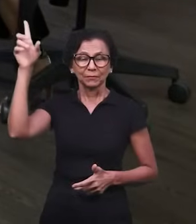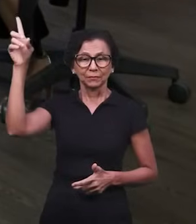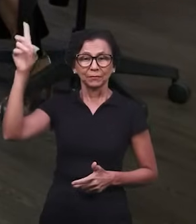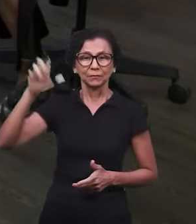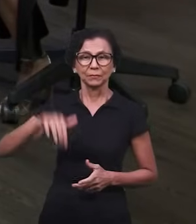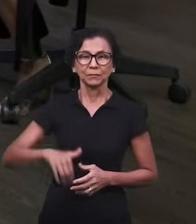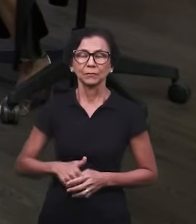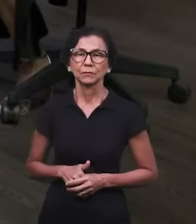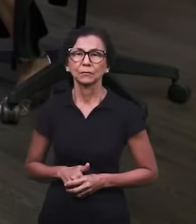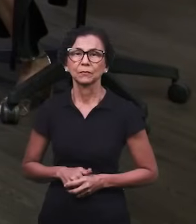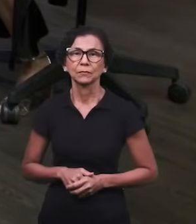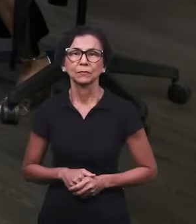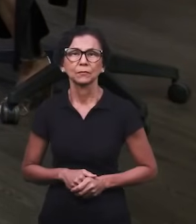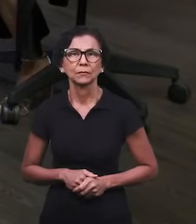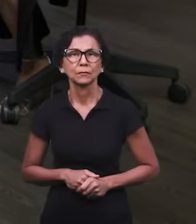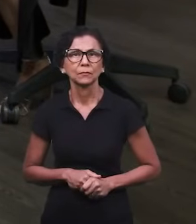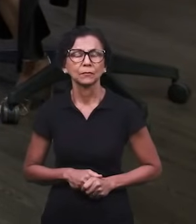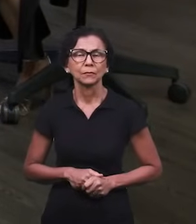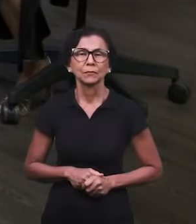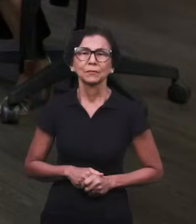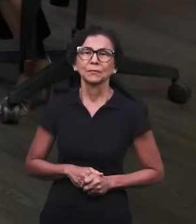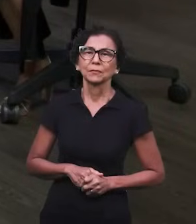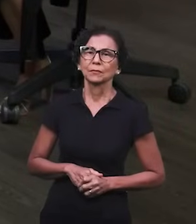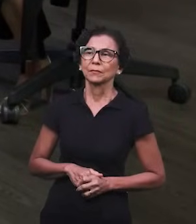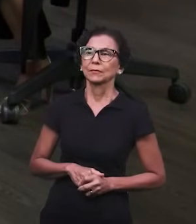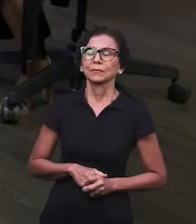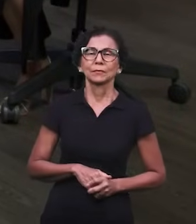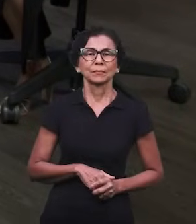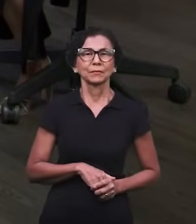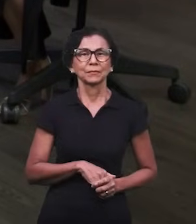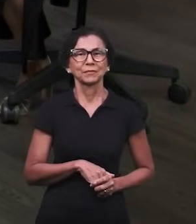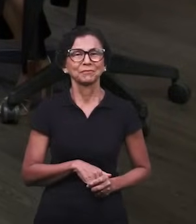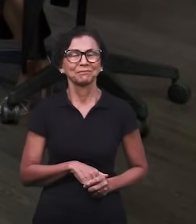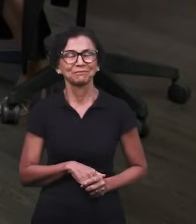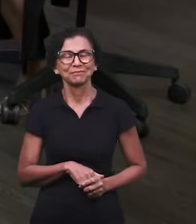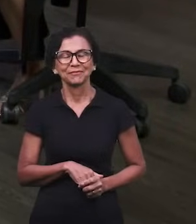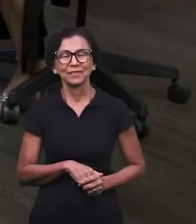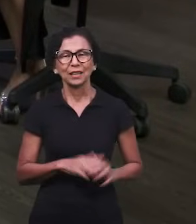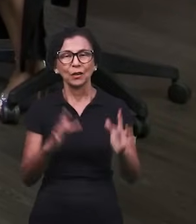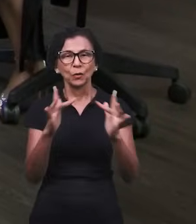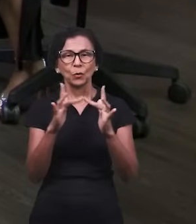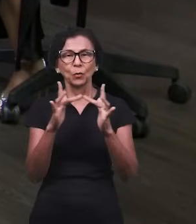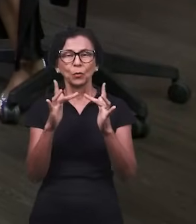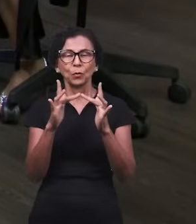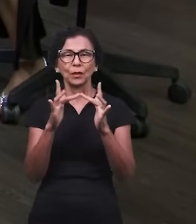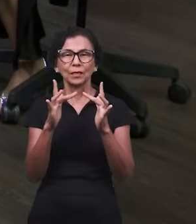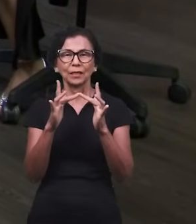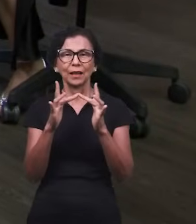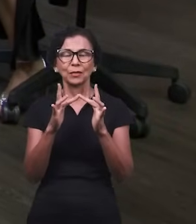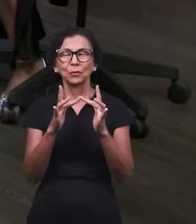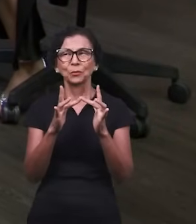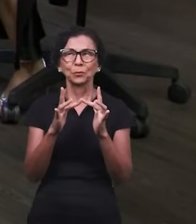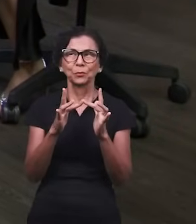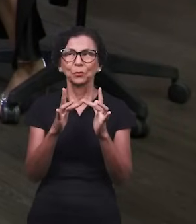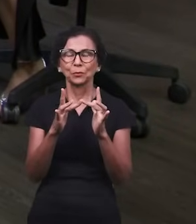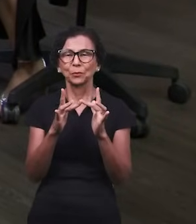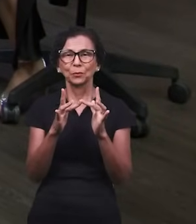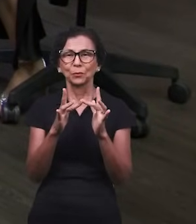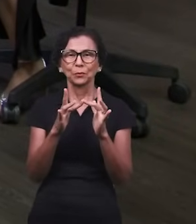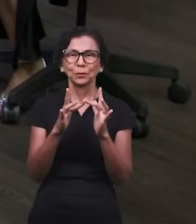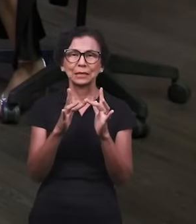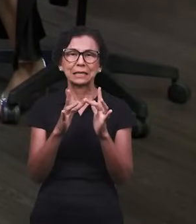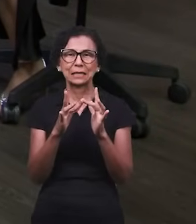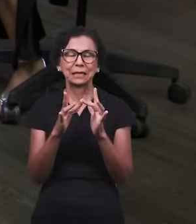dia as pessoas nem chegam mais para contar como foi a viagem, já vai contando online a viagem, né? Você vai a um